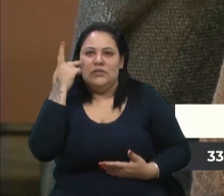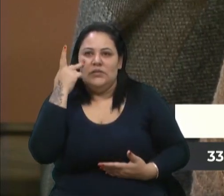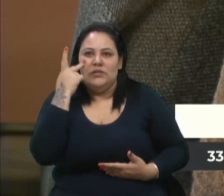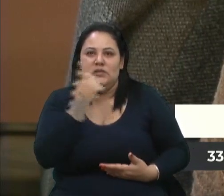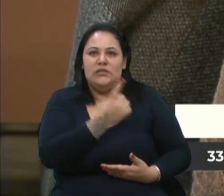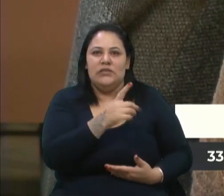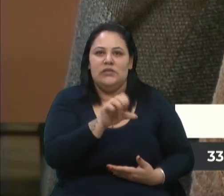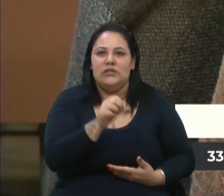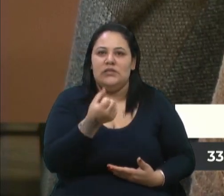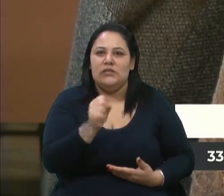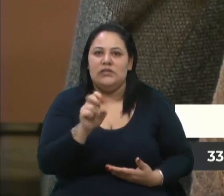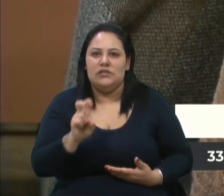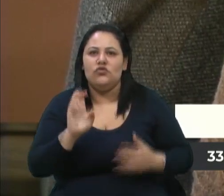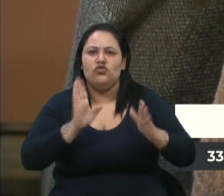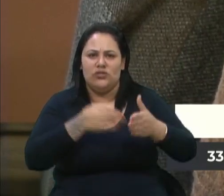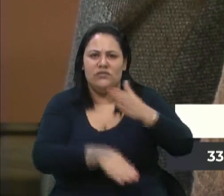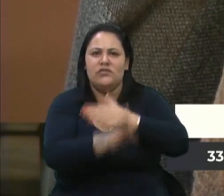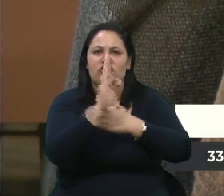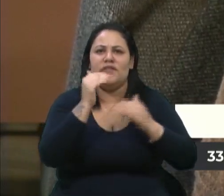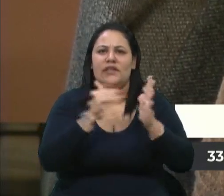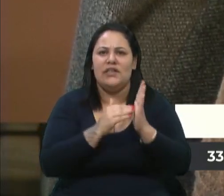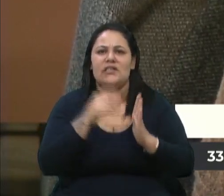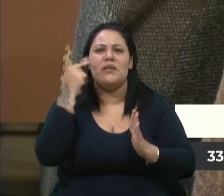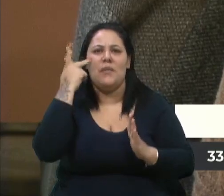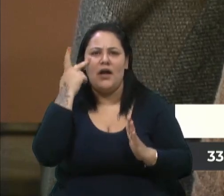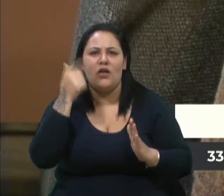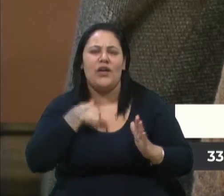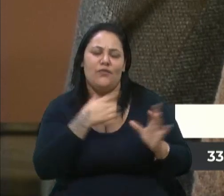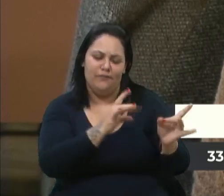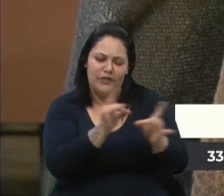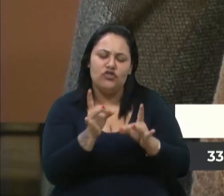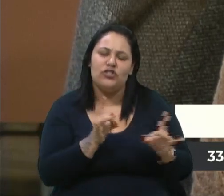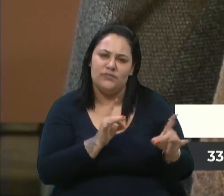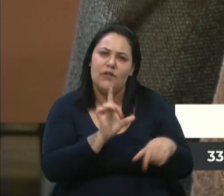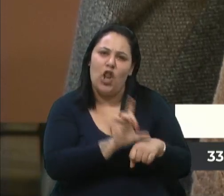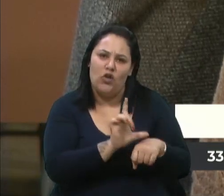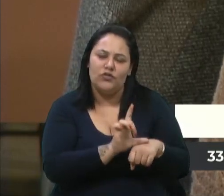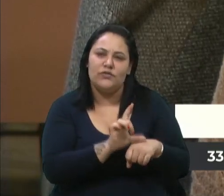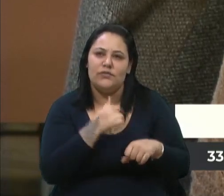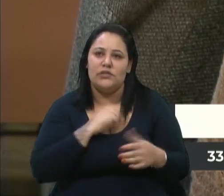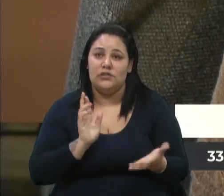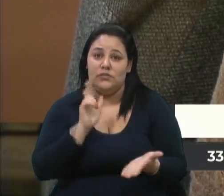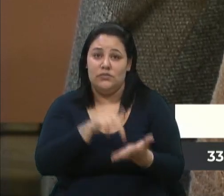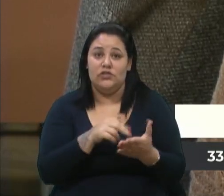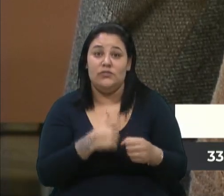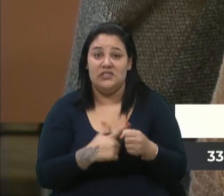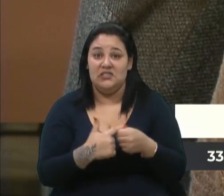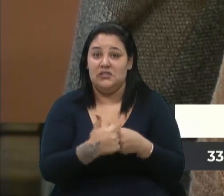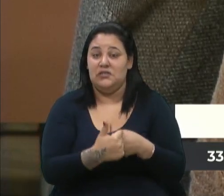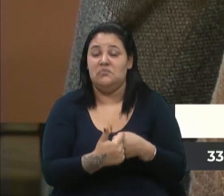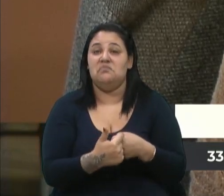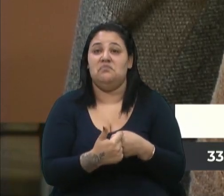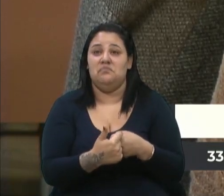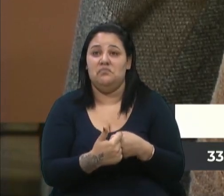era lojista e todo mês viajava para lá, e realmente é uma cidade